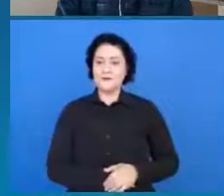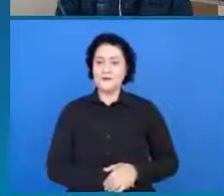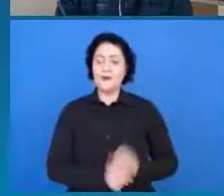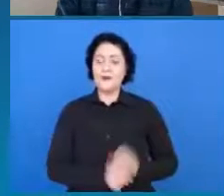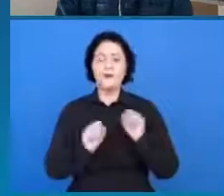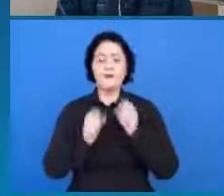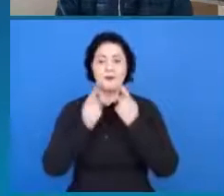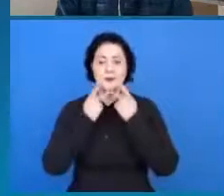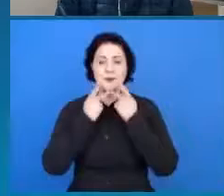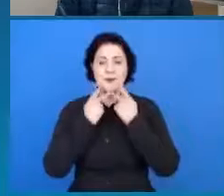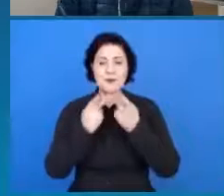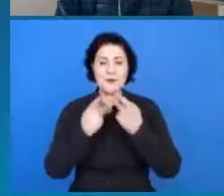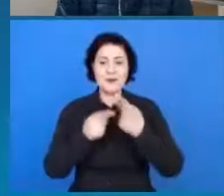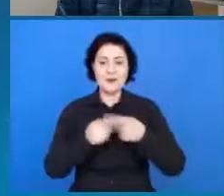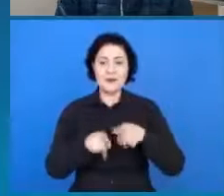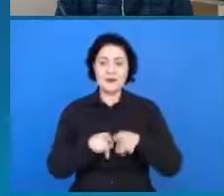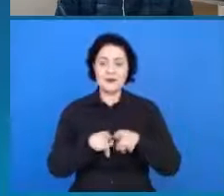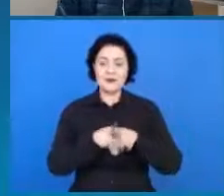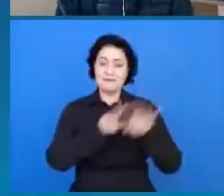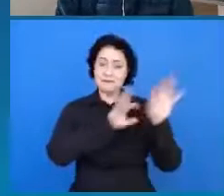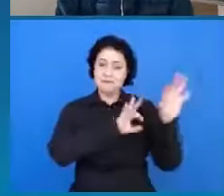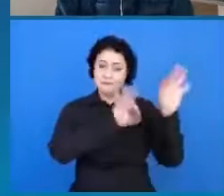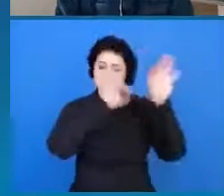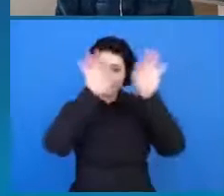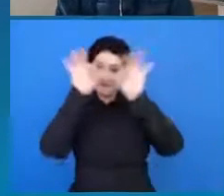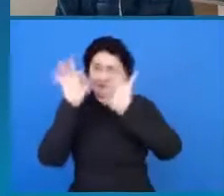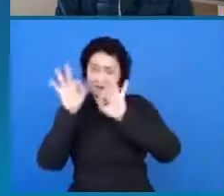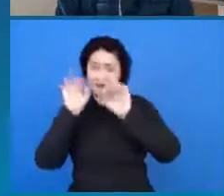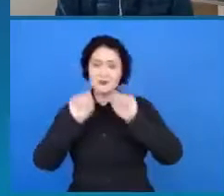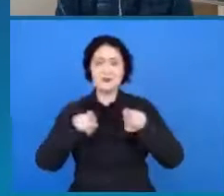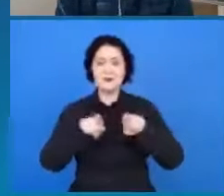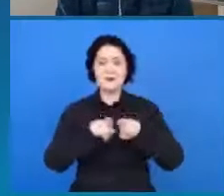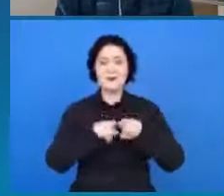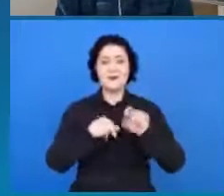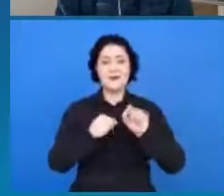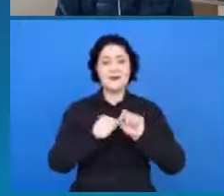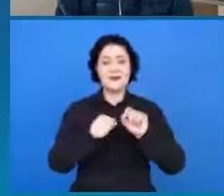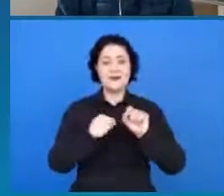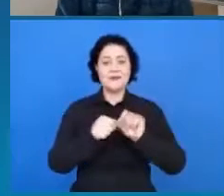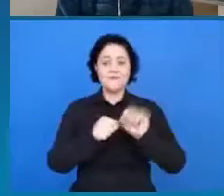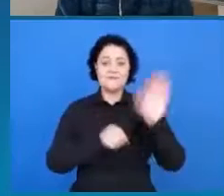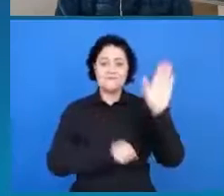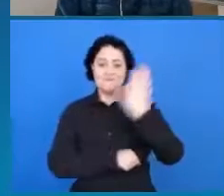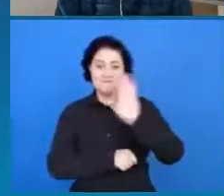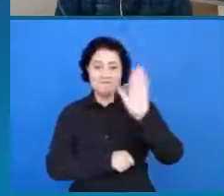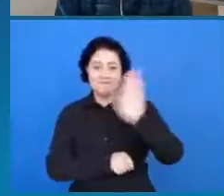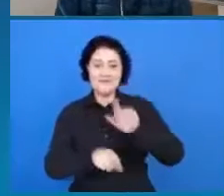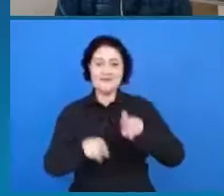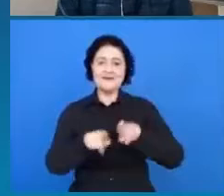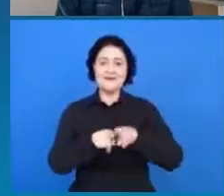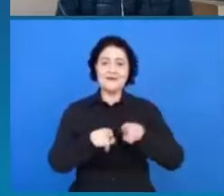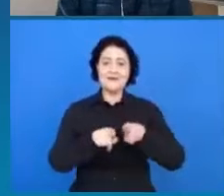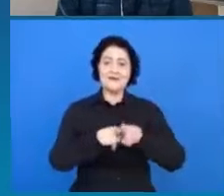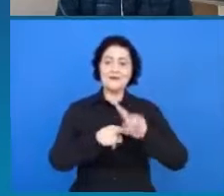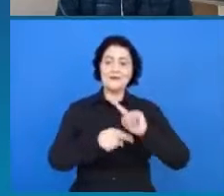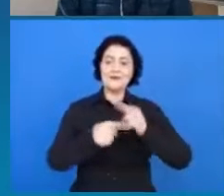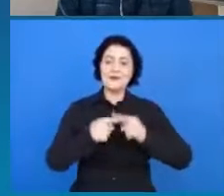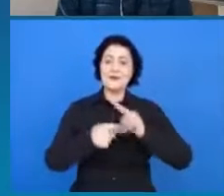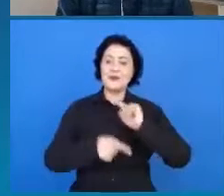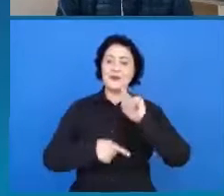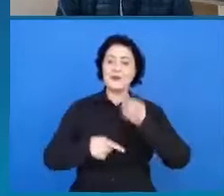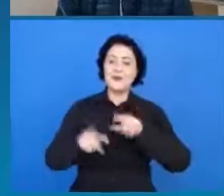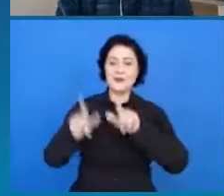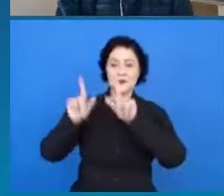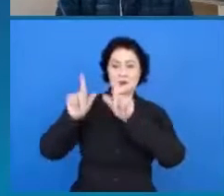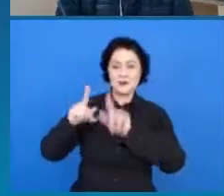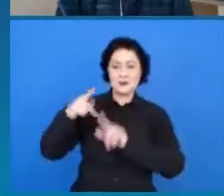pode falar do que nós iremos assistir chá pode fazer as suas despedidas depois nós passaremos